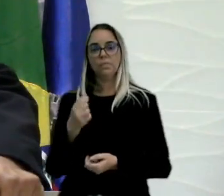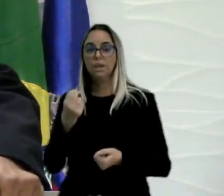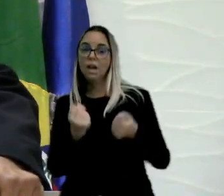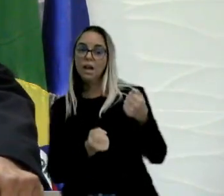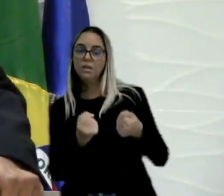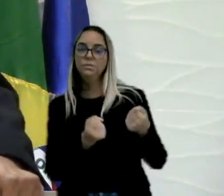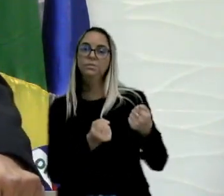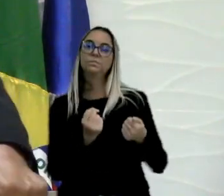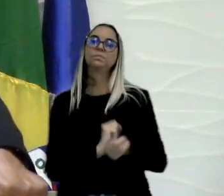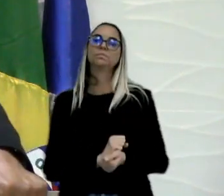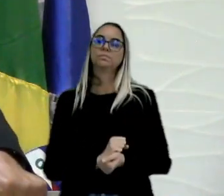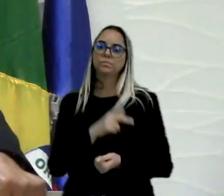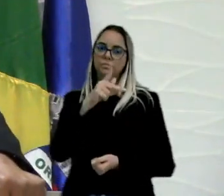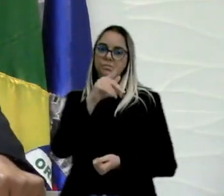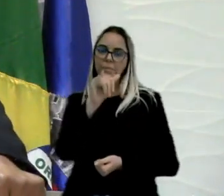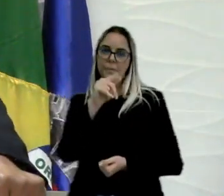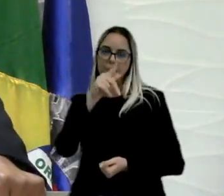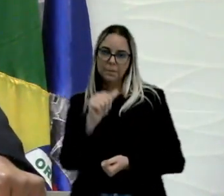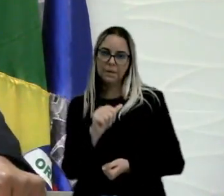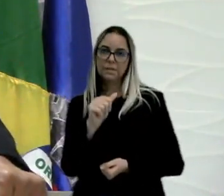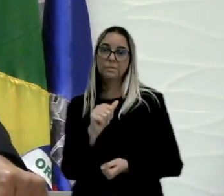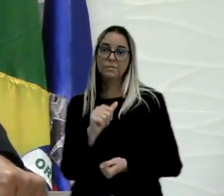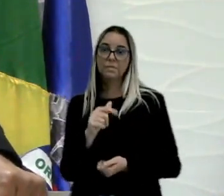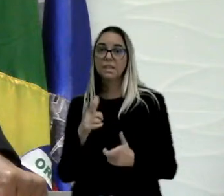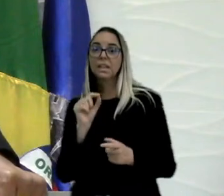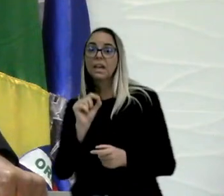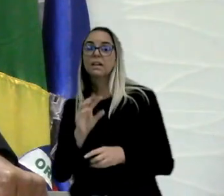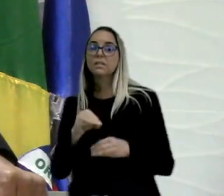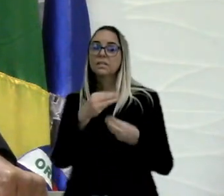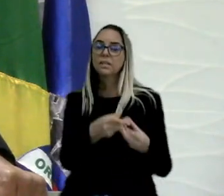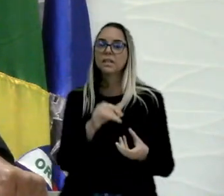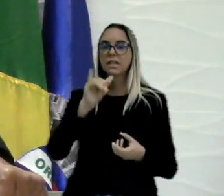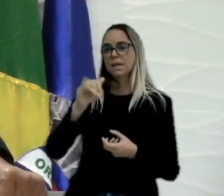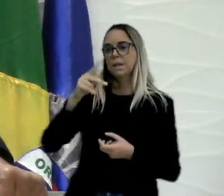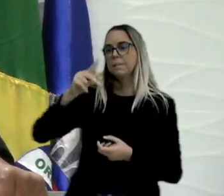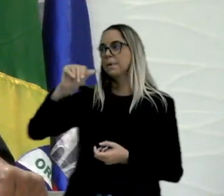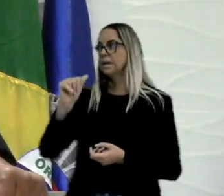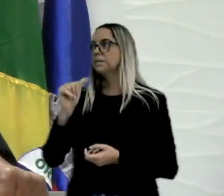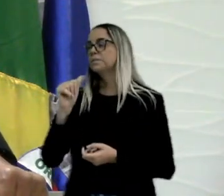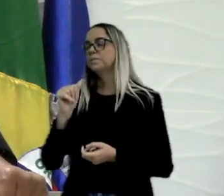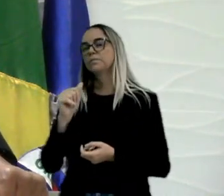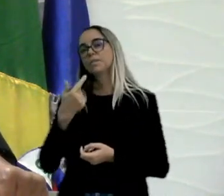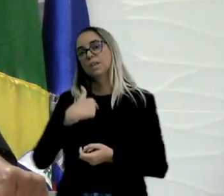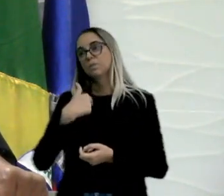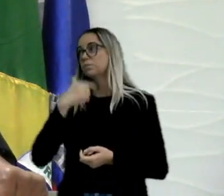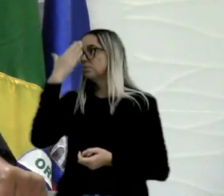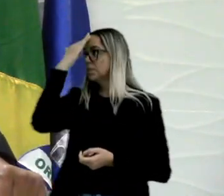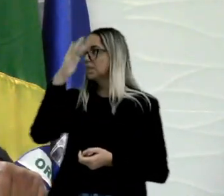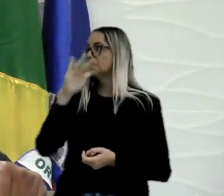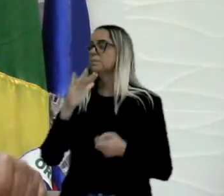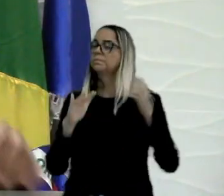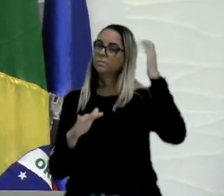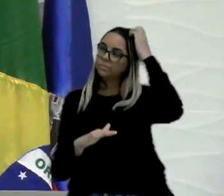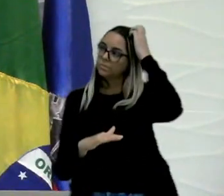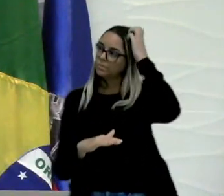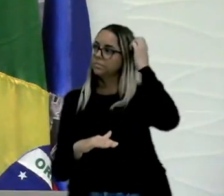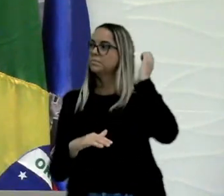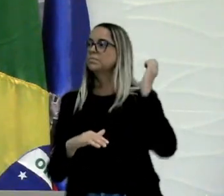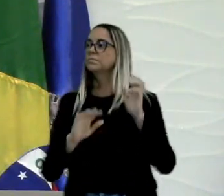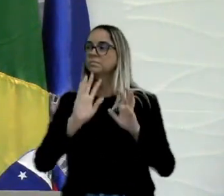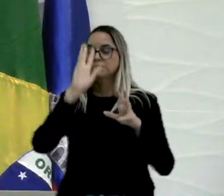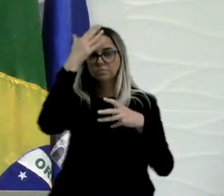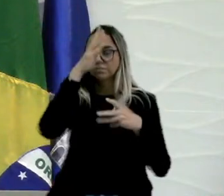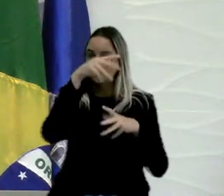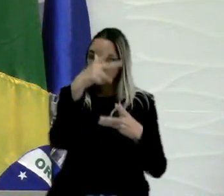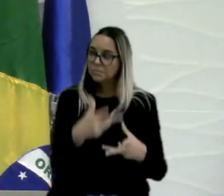carros pipa pelo Ipa que é muito importante eu não sei você seu pai